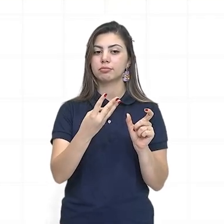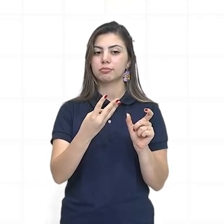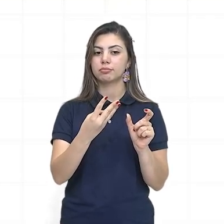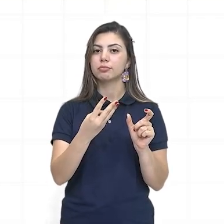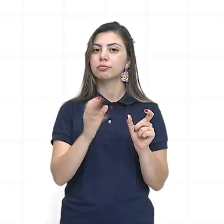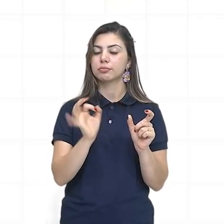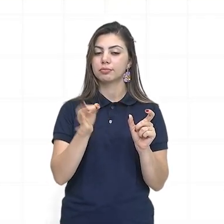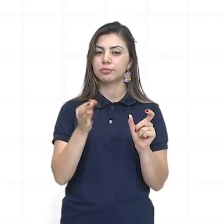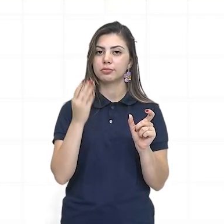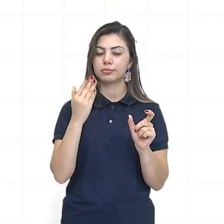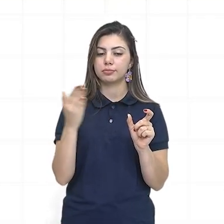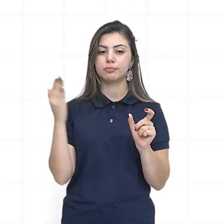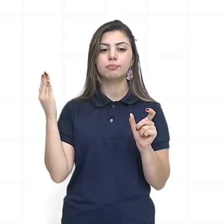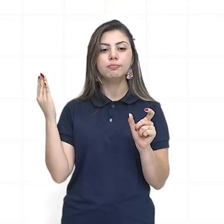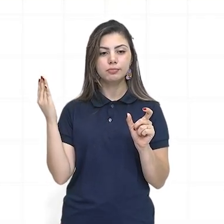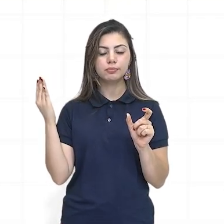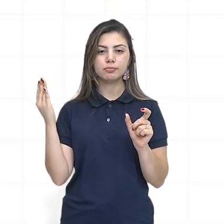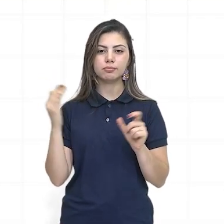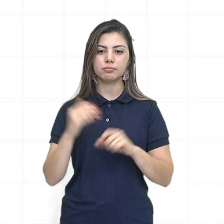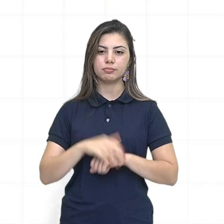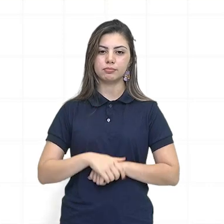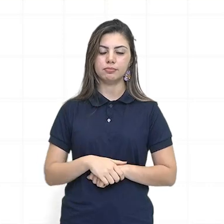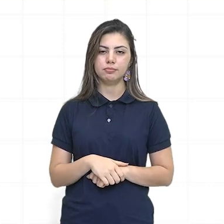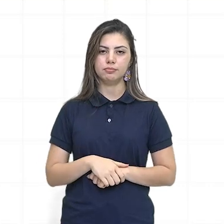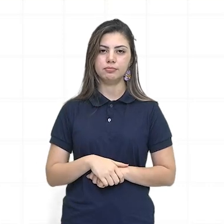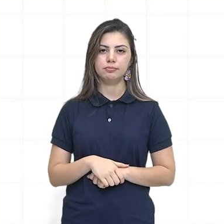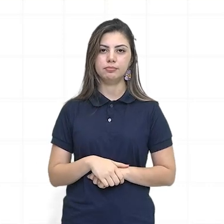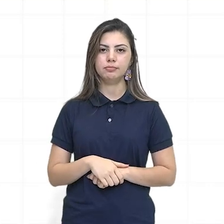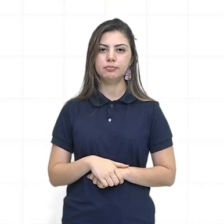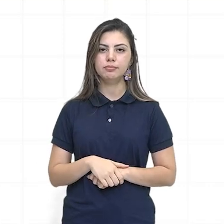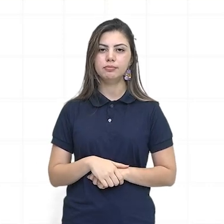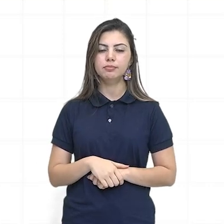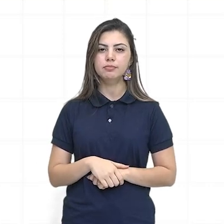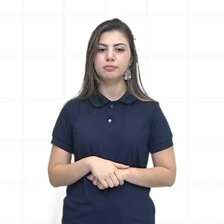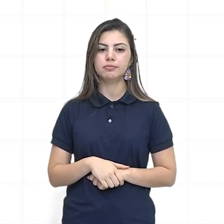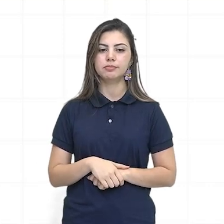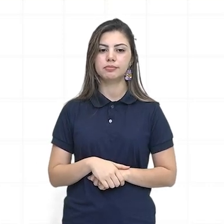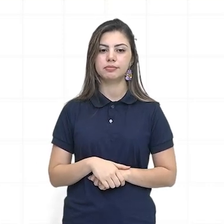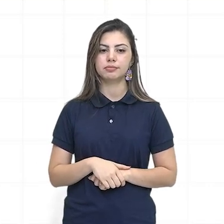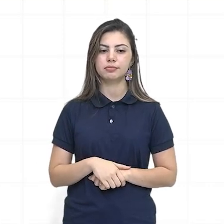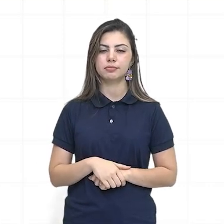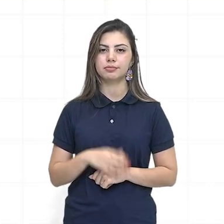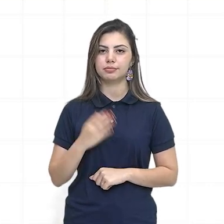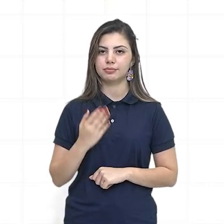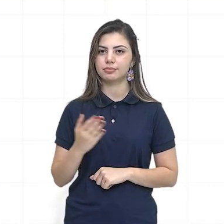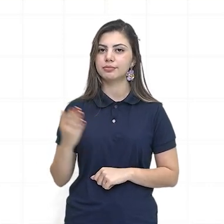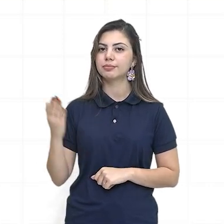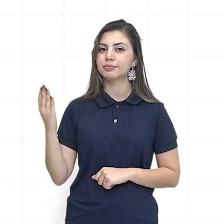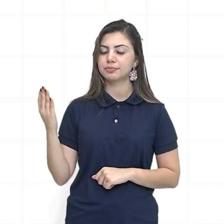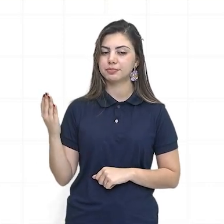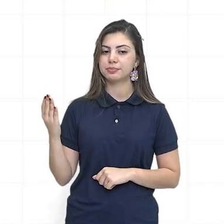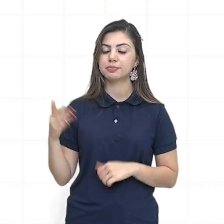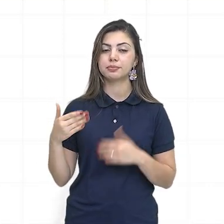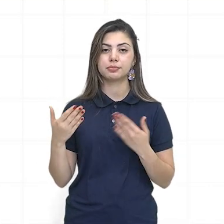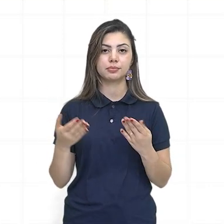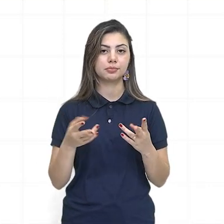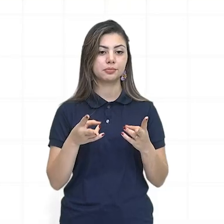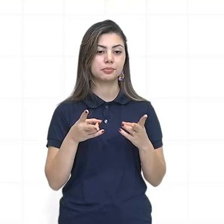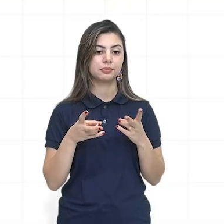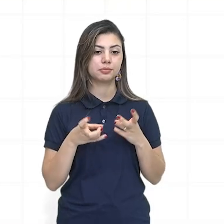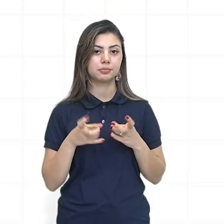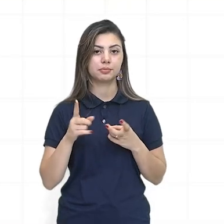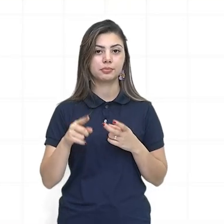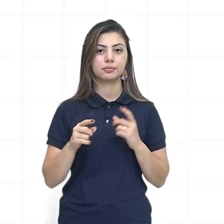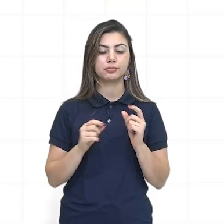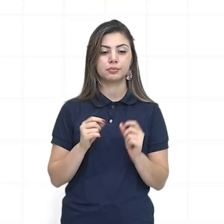3? Que é esse cidadão aqui, certo? Está aqui em destaque ele.